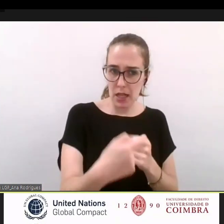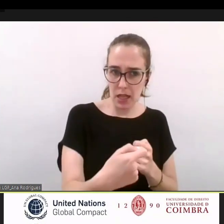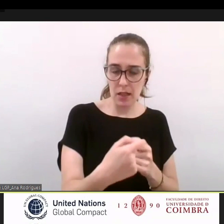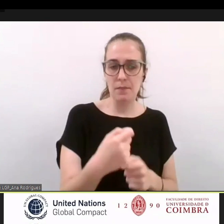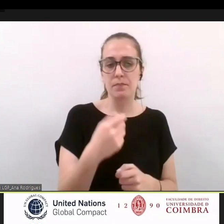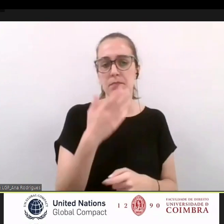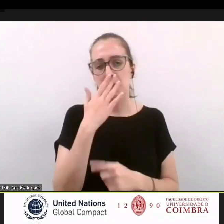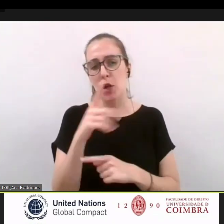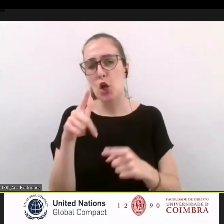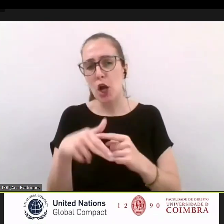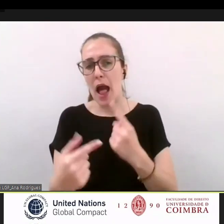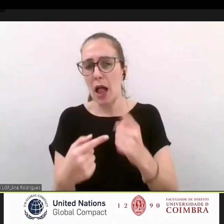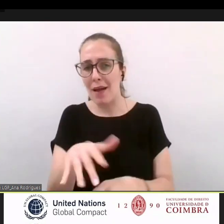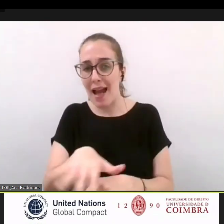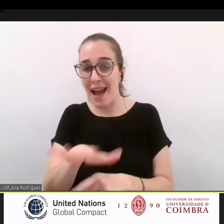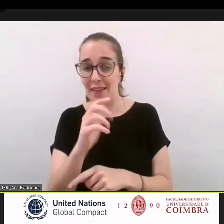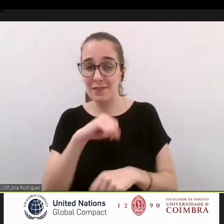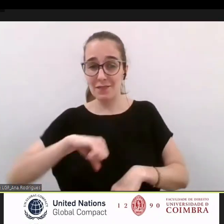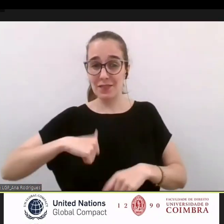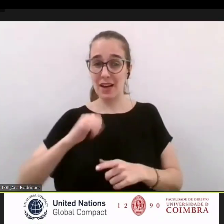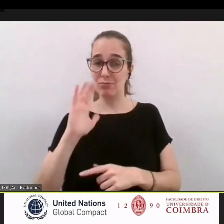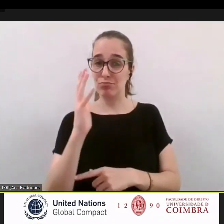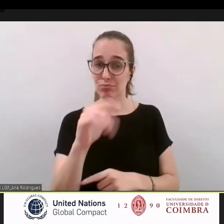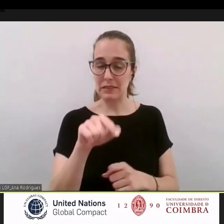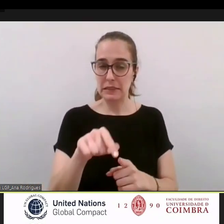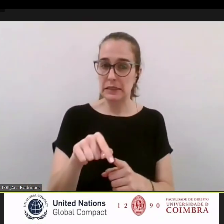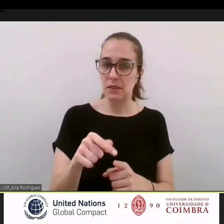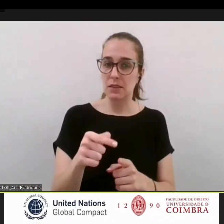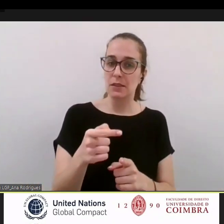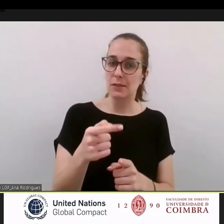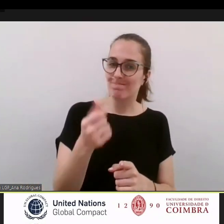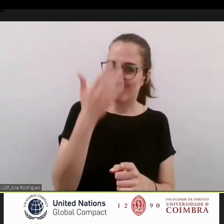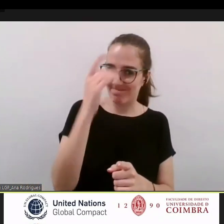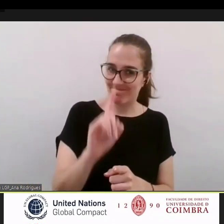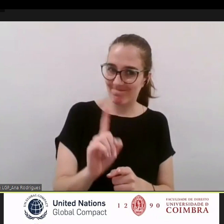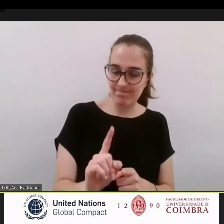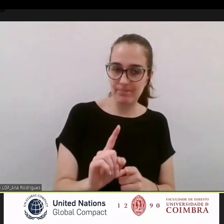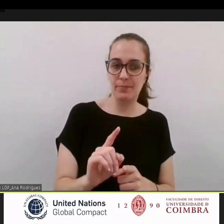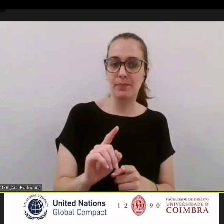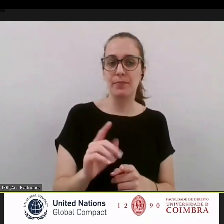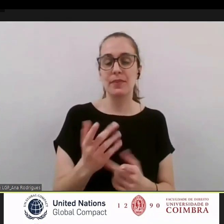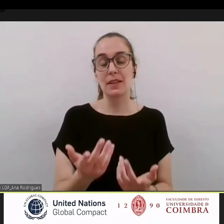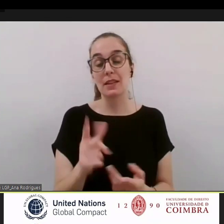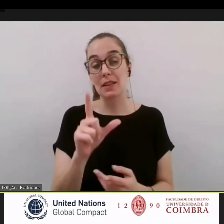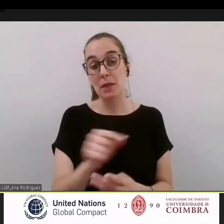cortar áreas verdes, que são zonas, enfim, de sequestro de carbono, é uma má opção. E